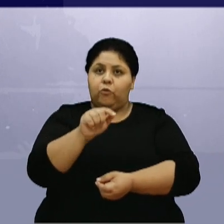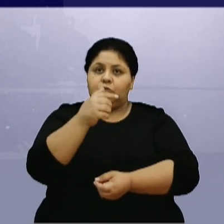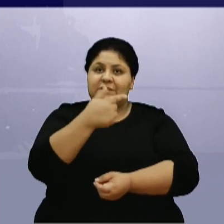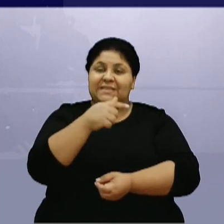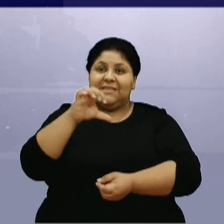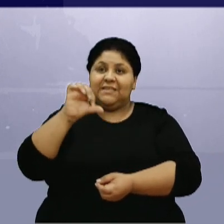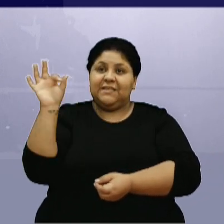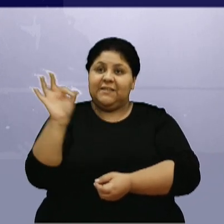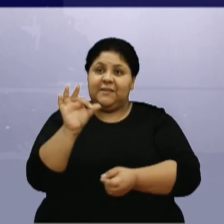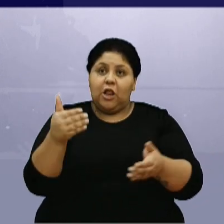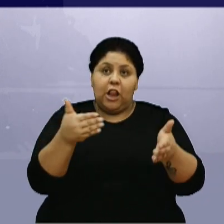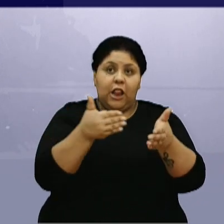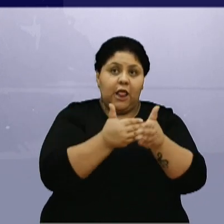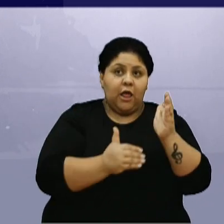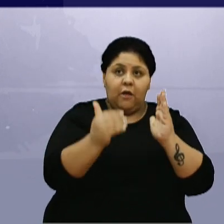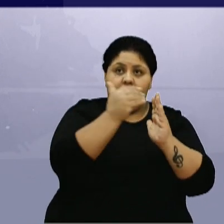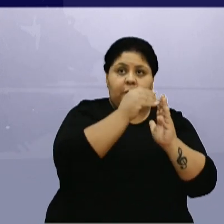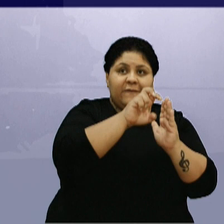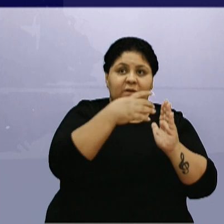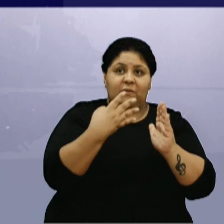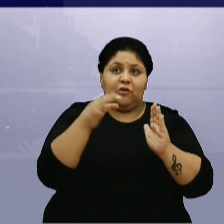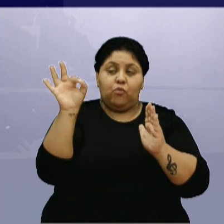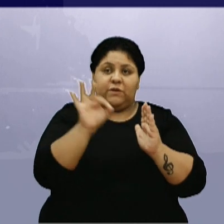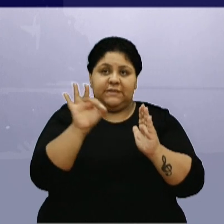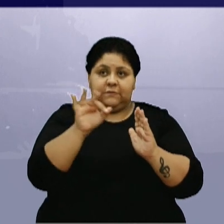45,79% e o limite máximo é 54%.